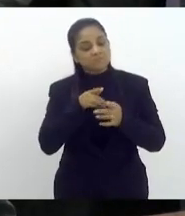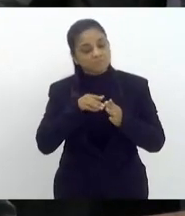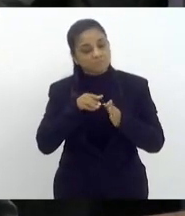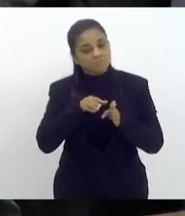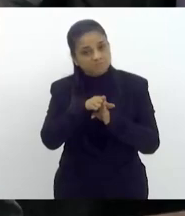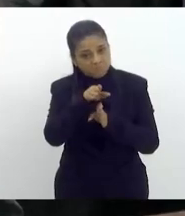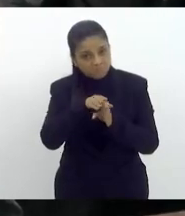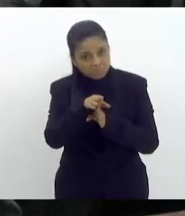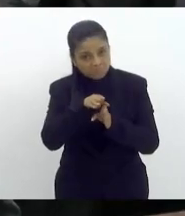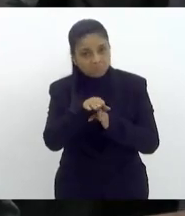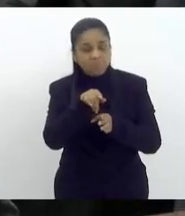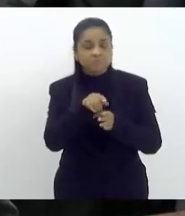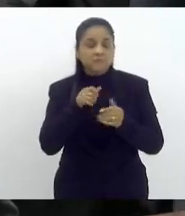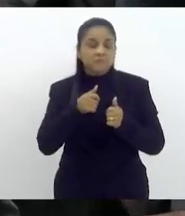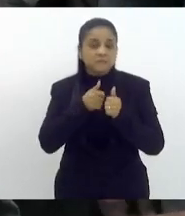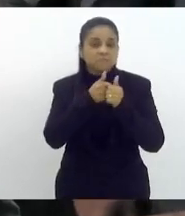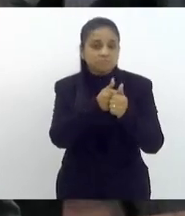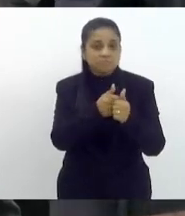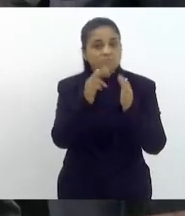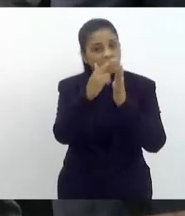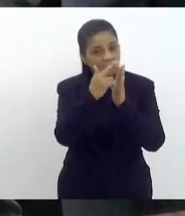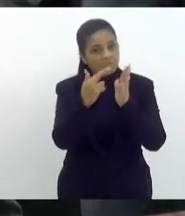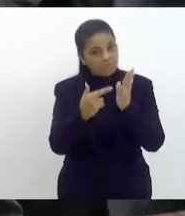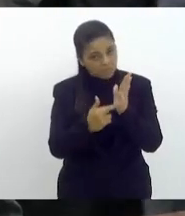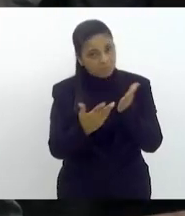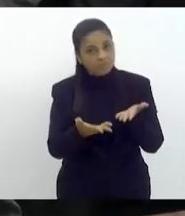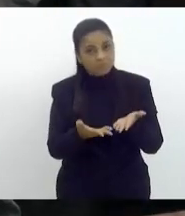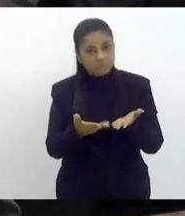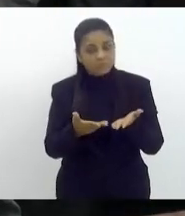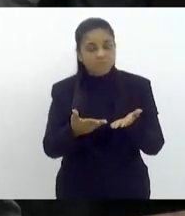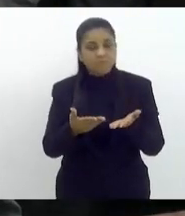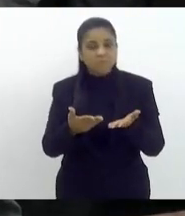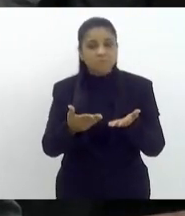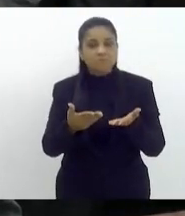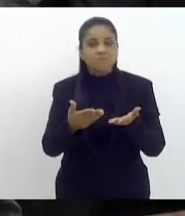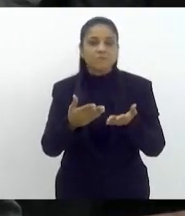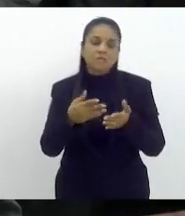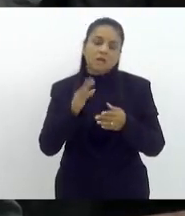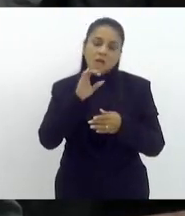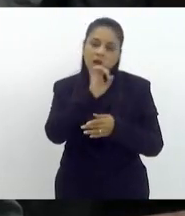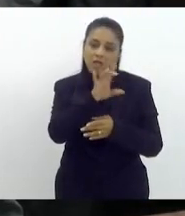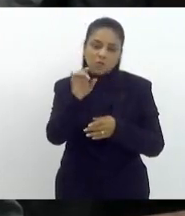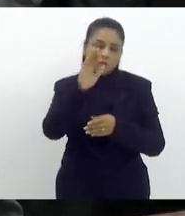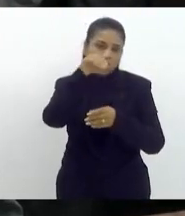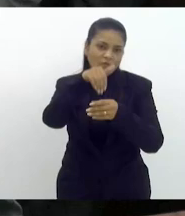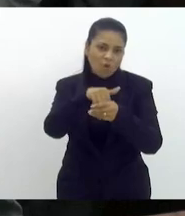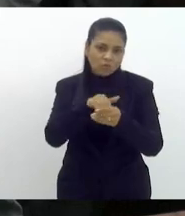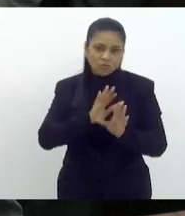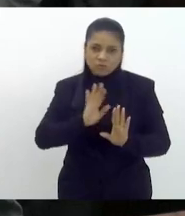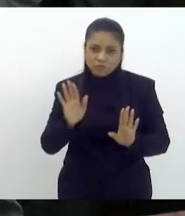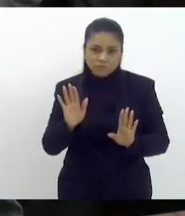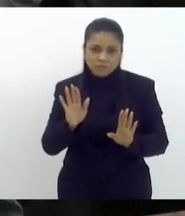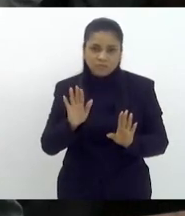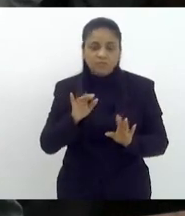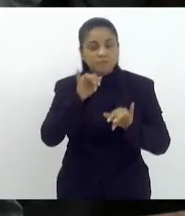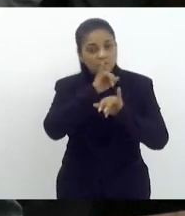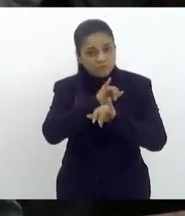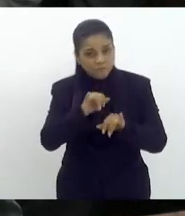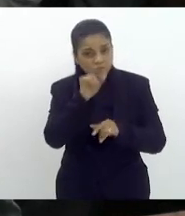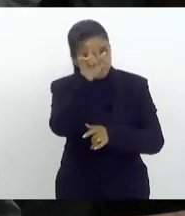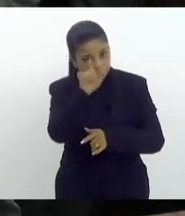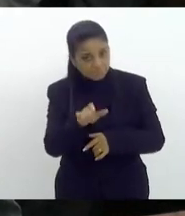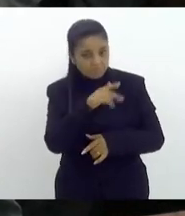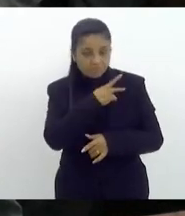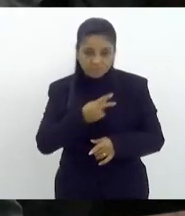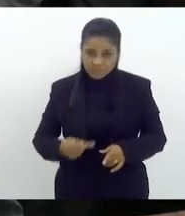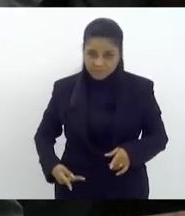a regra do jogo e colocar a votação para cada um possa dar o seu voto mas só para dizer a vossa excelência